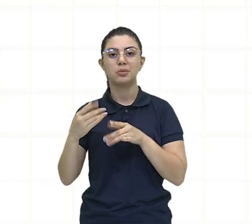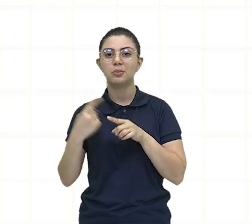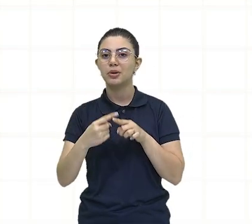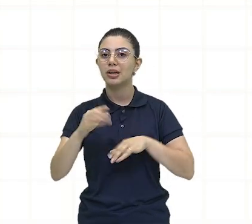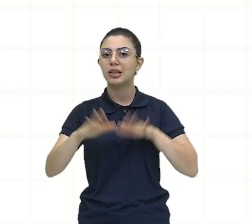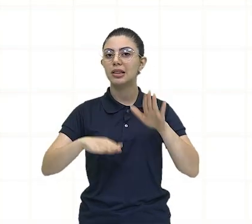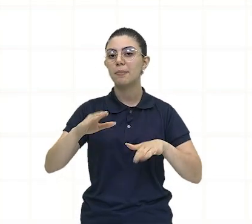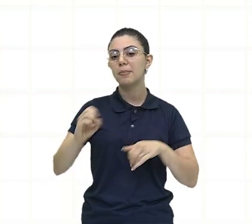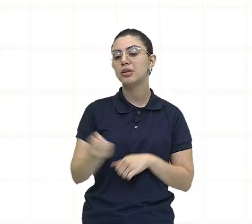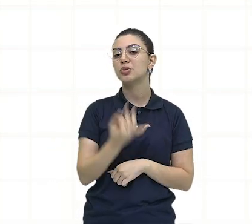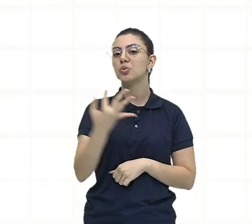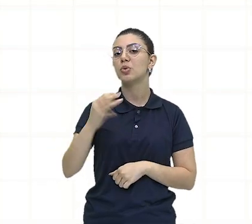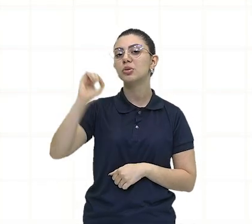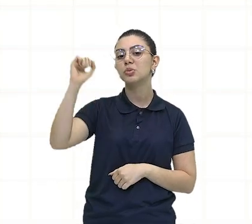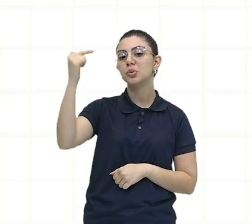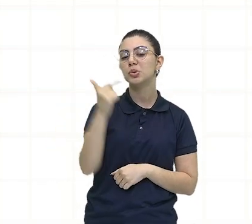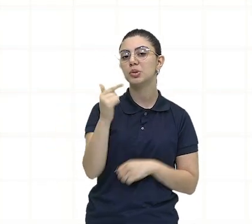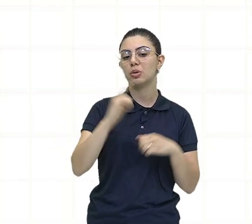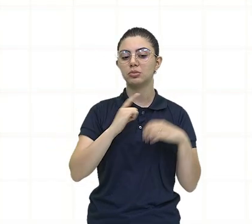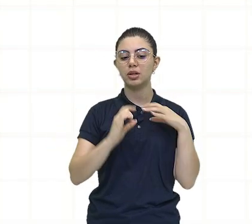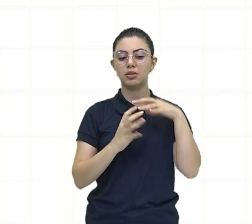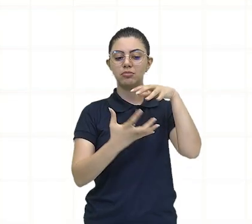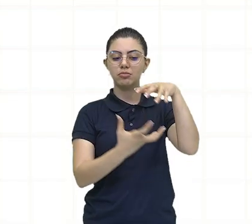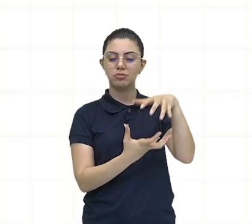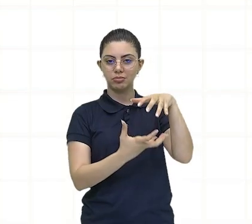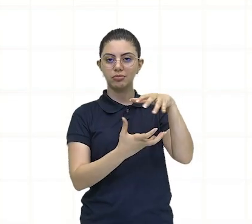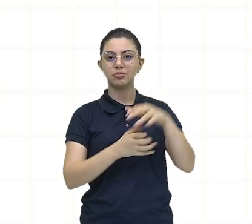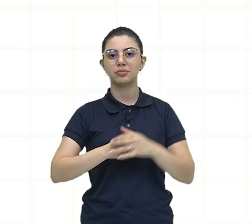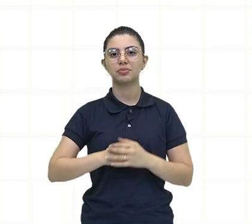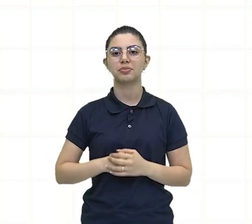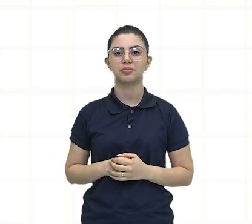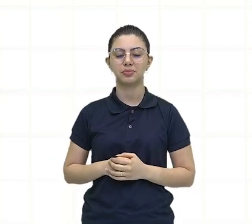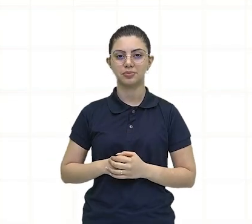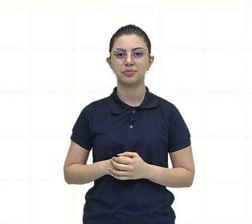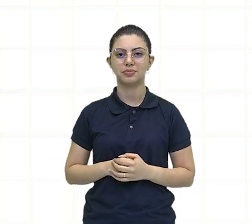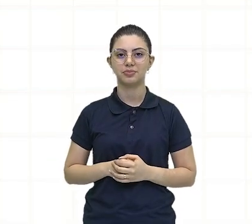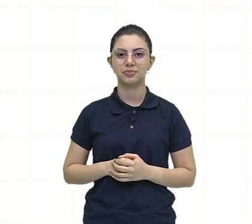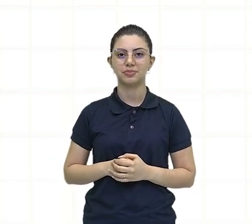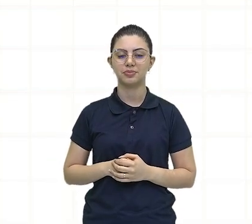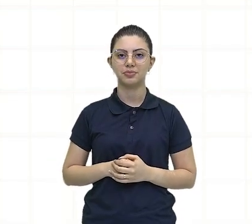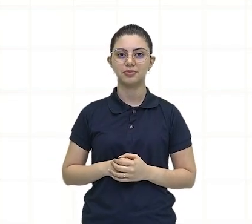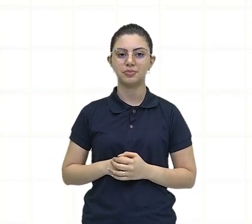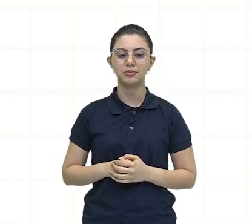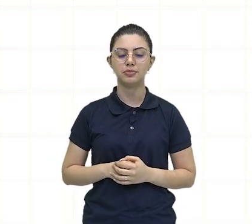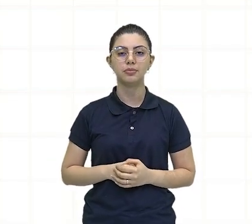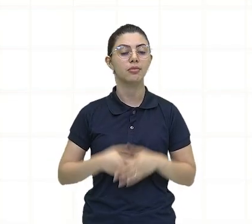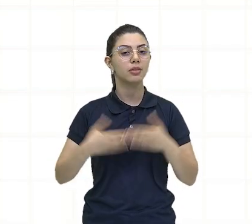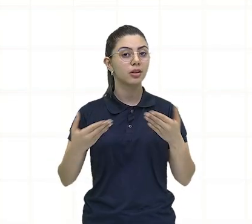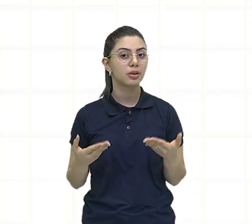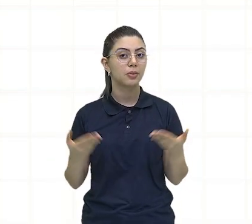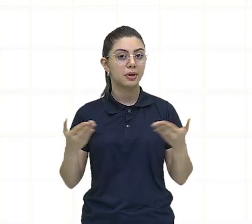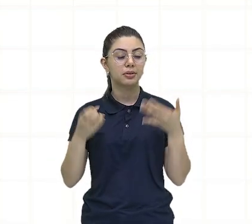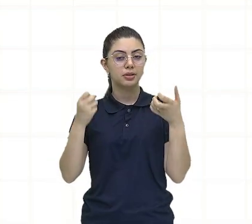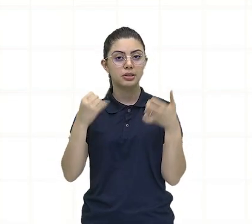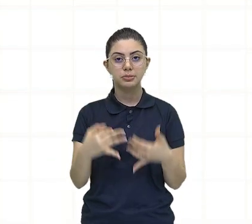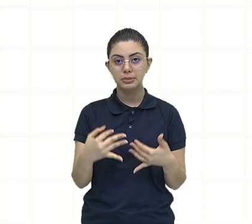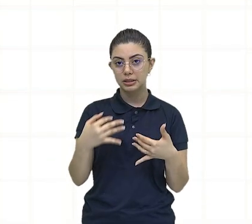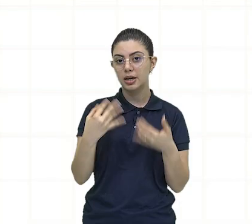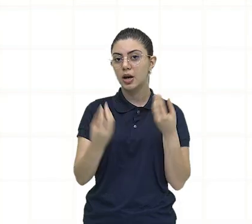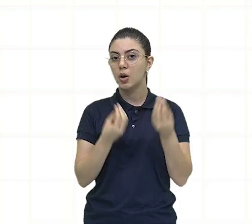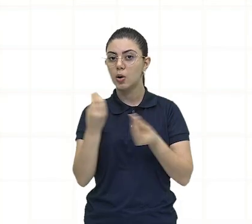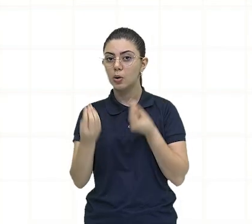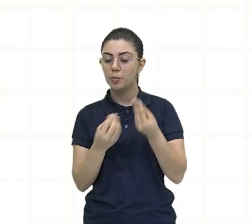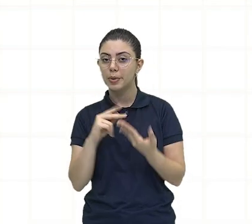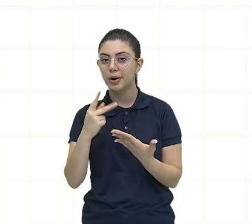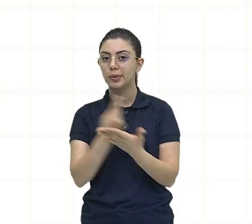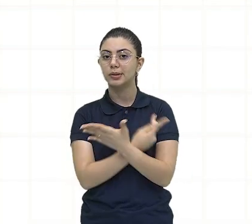dessa quantidade de sol que chega até a superfície terrestre. Certinho? Para que a gente consiga entender melhor, a